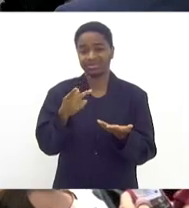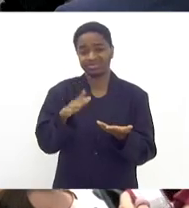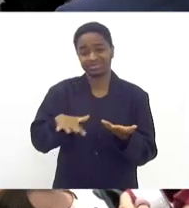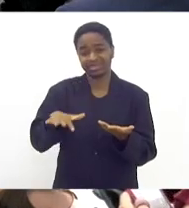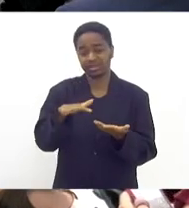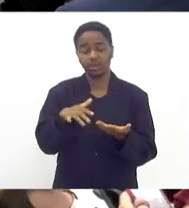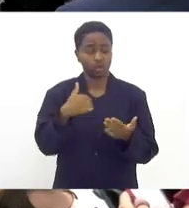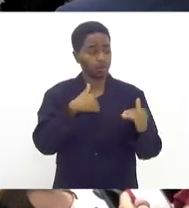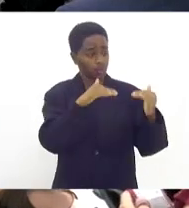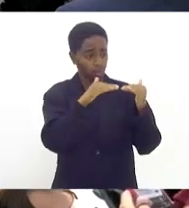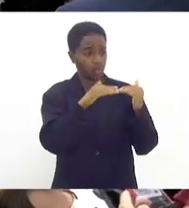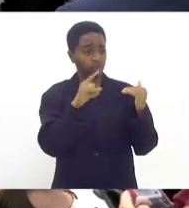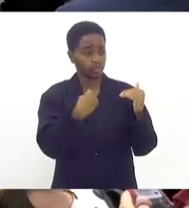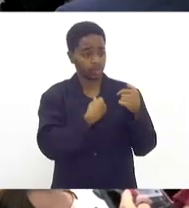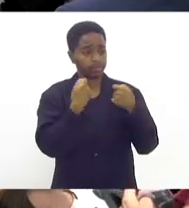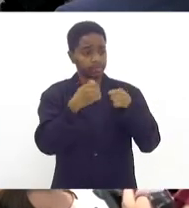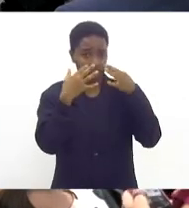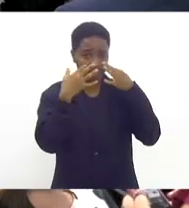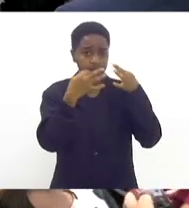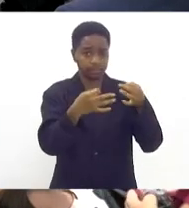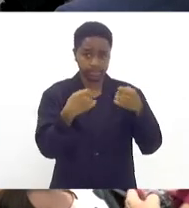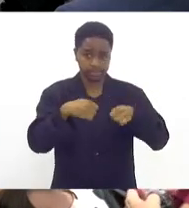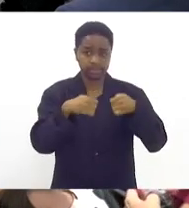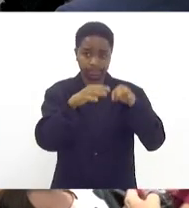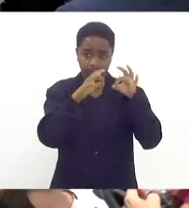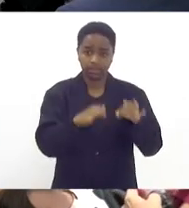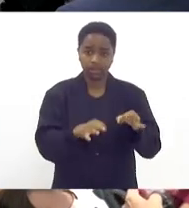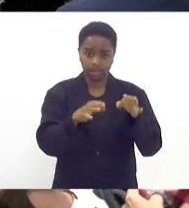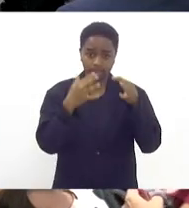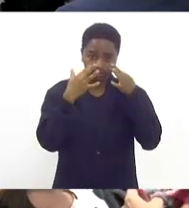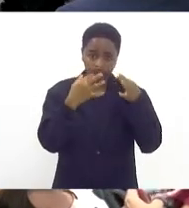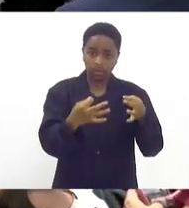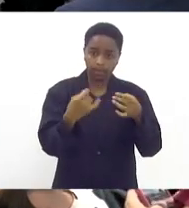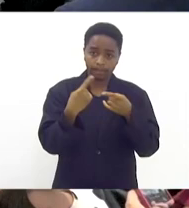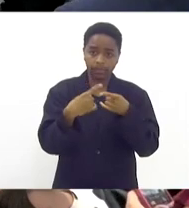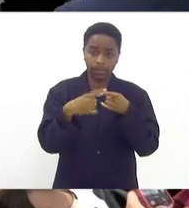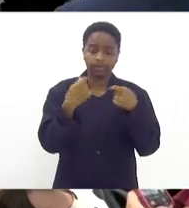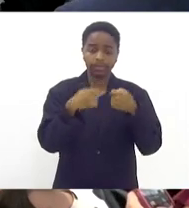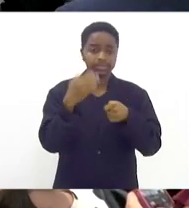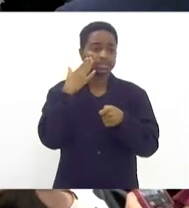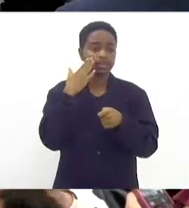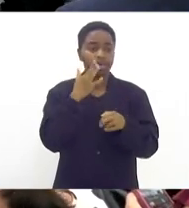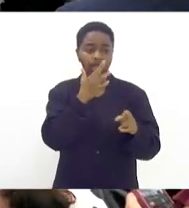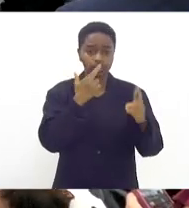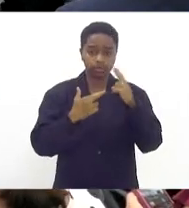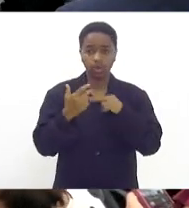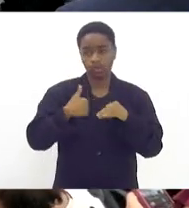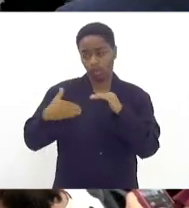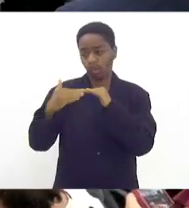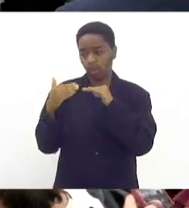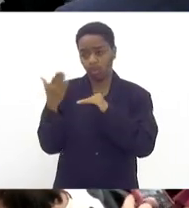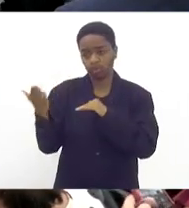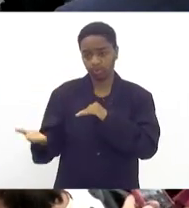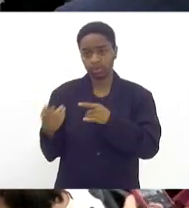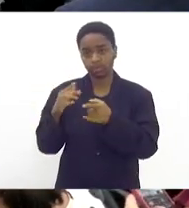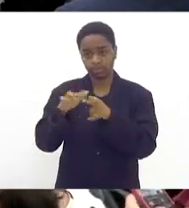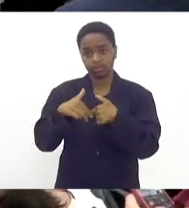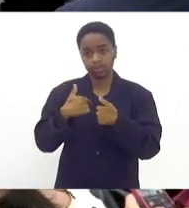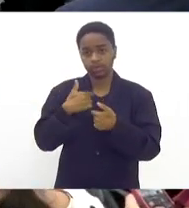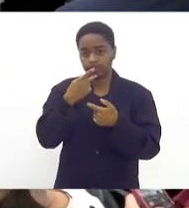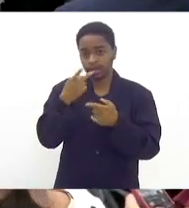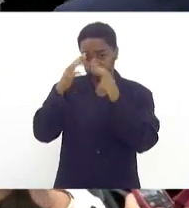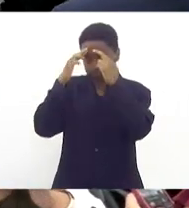vão ter vo sim sim n a gente precisa ouvir mesmo a gente a gente precisa ouvir essas respostas concordo plenamente contigo por isso que eu falei de forma muito